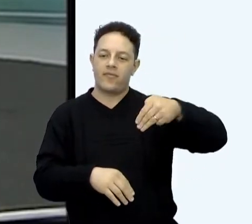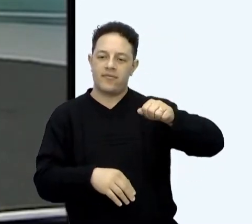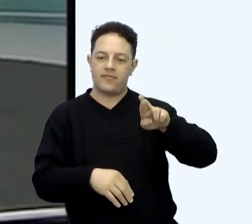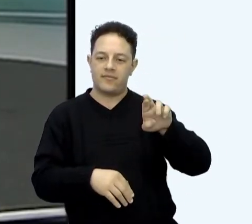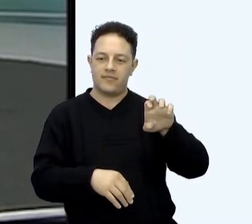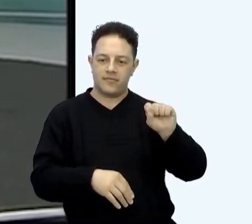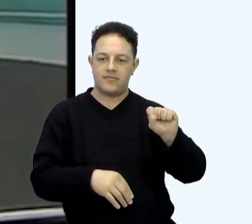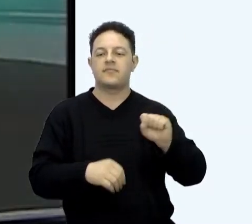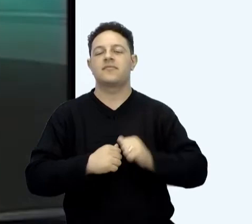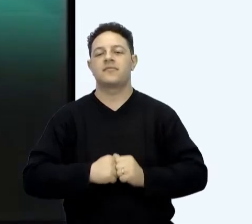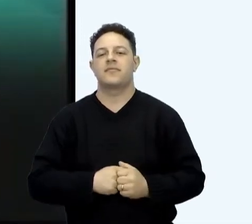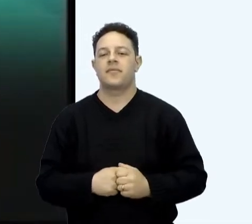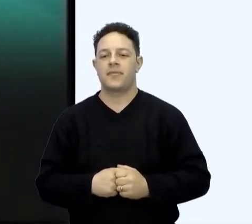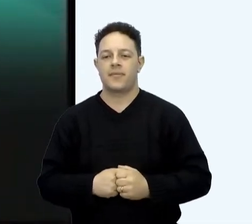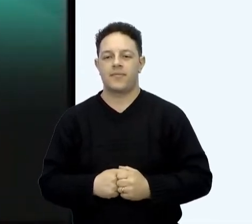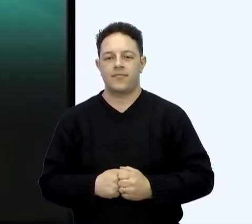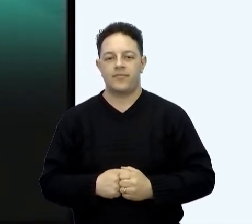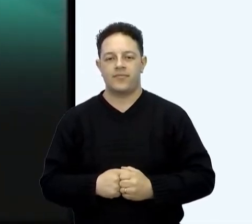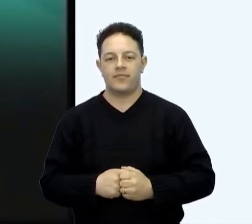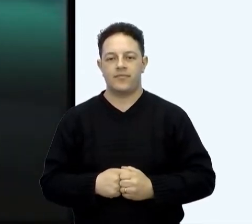Produções.